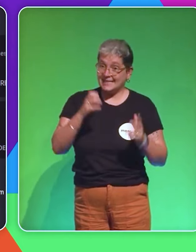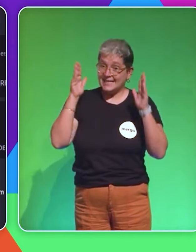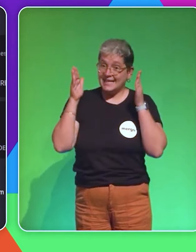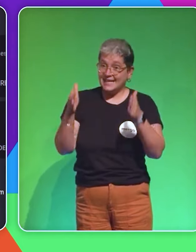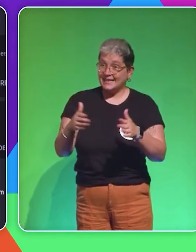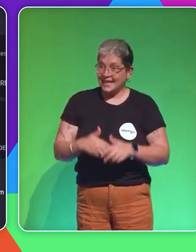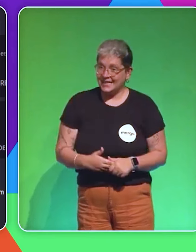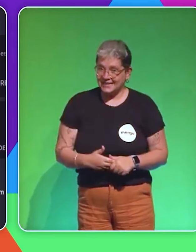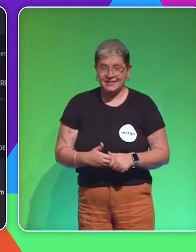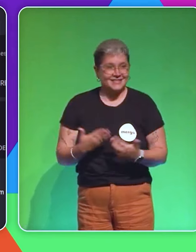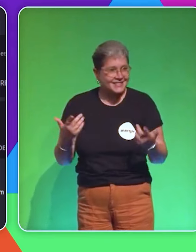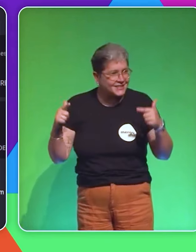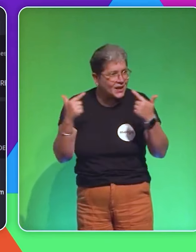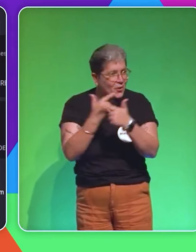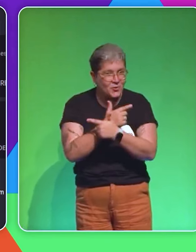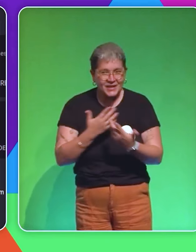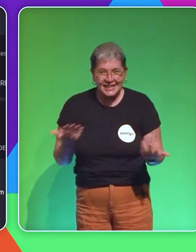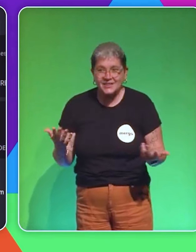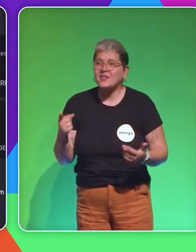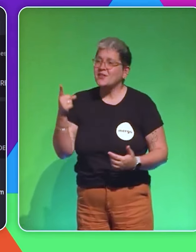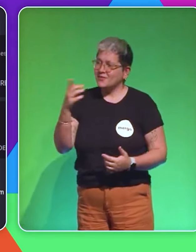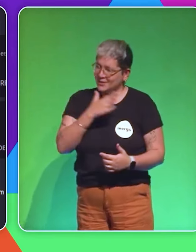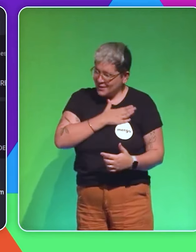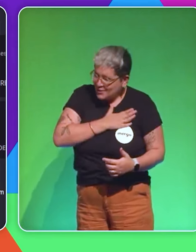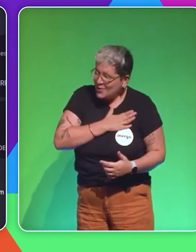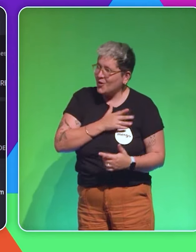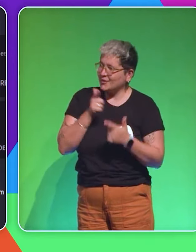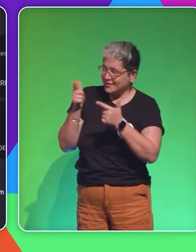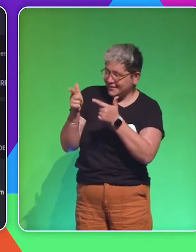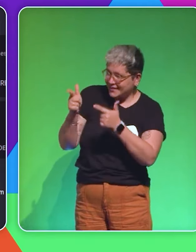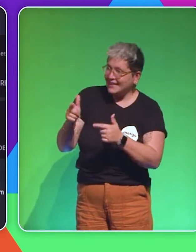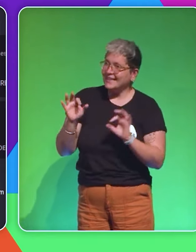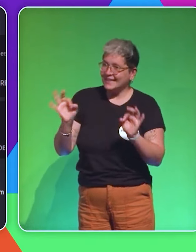eh vocês vocês vocês gostam né